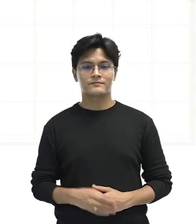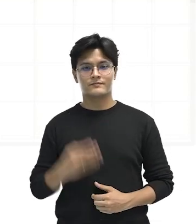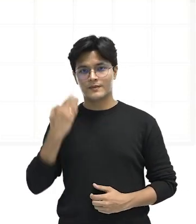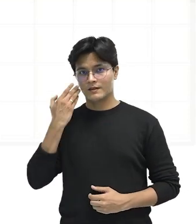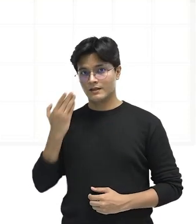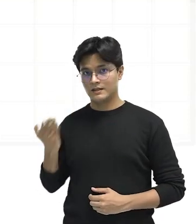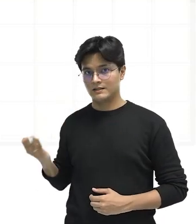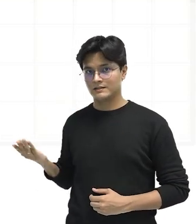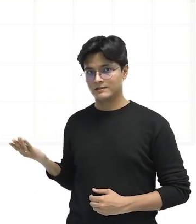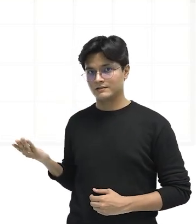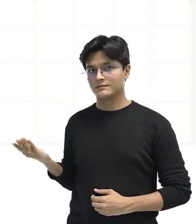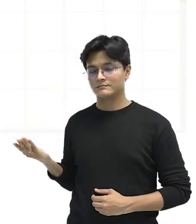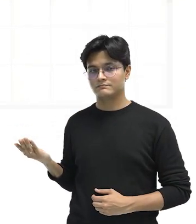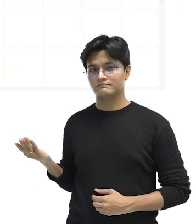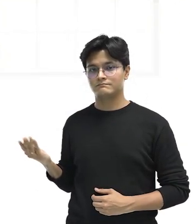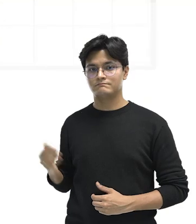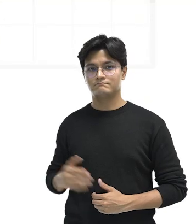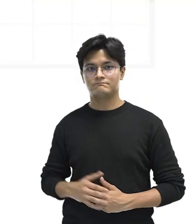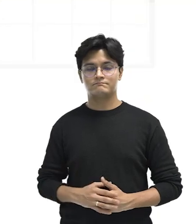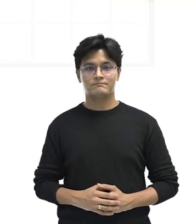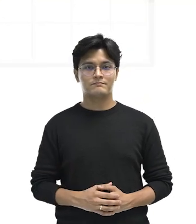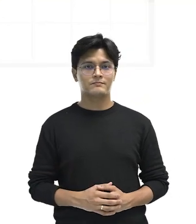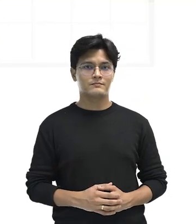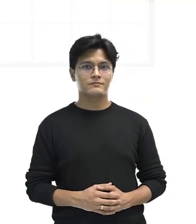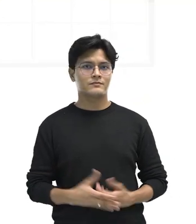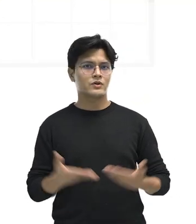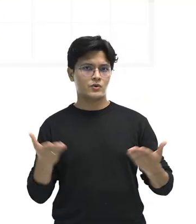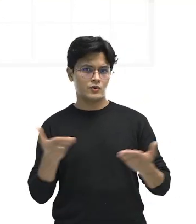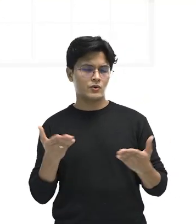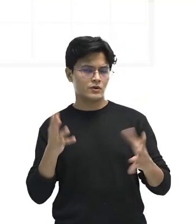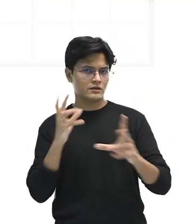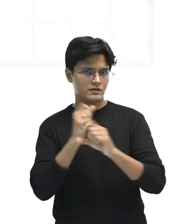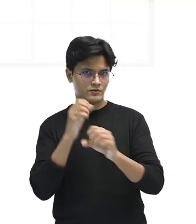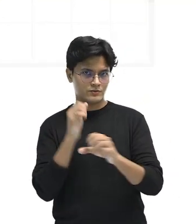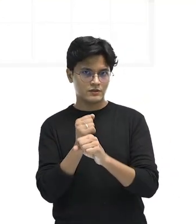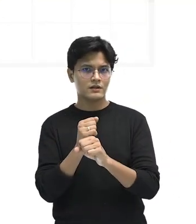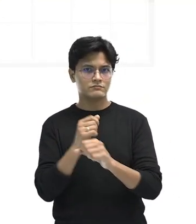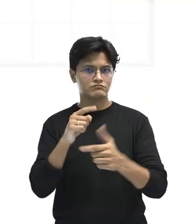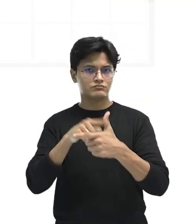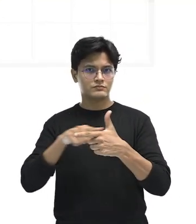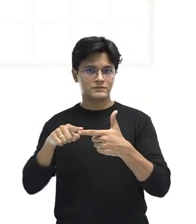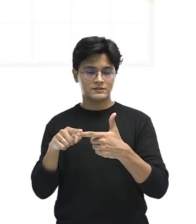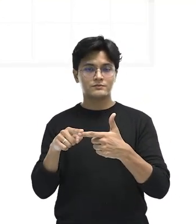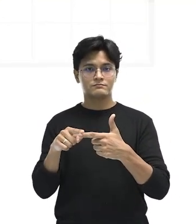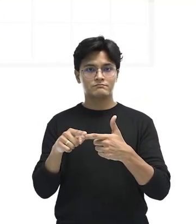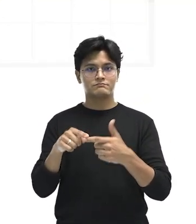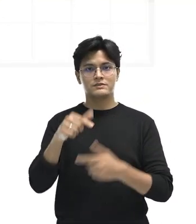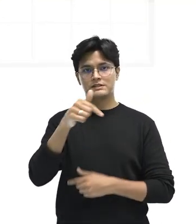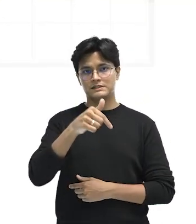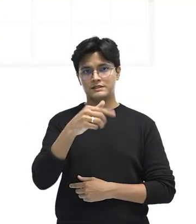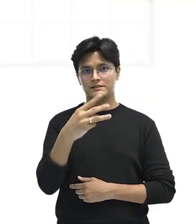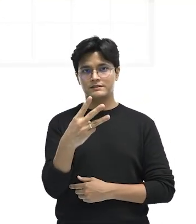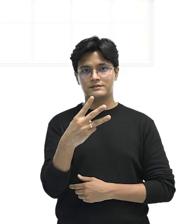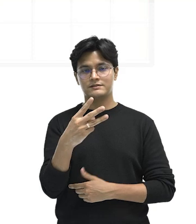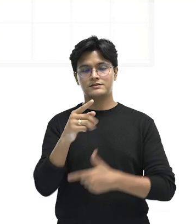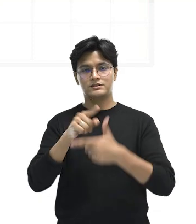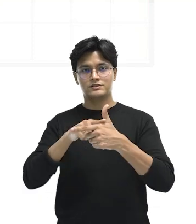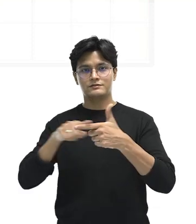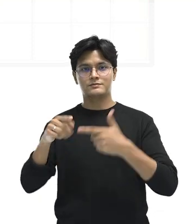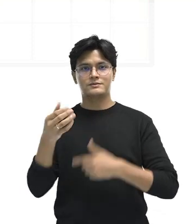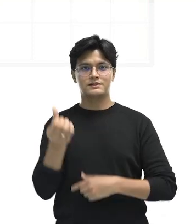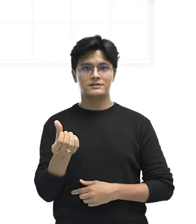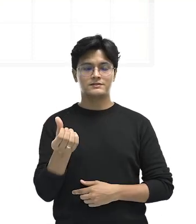a nossa divisão. Vamos fazer aqui ao lado essa divisão? Ó, 73 dividido